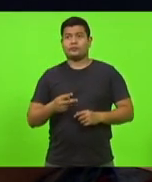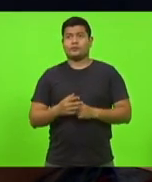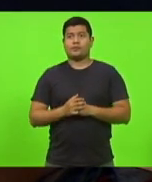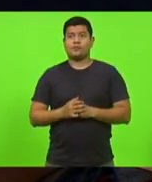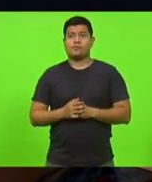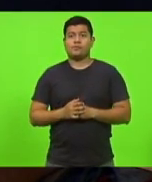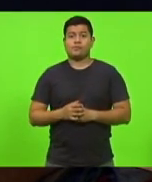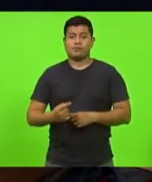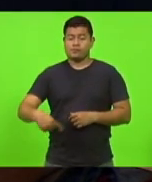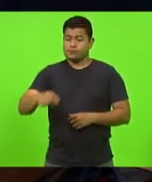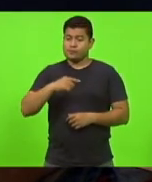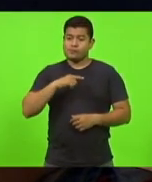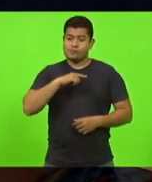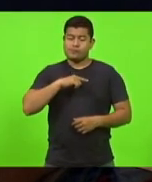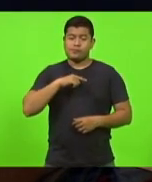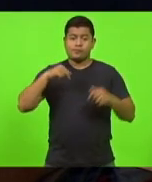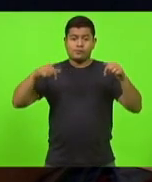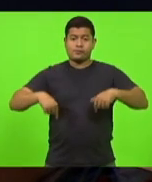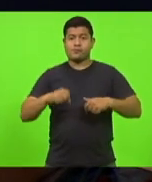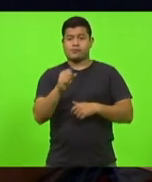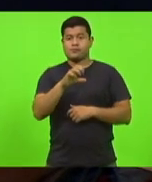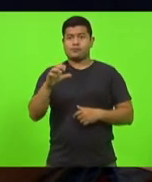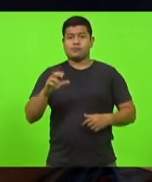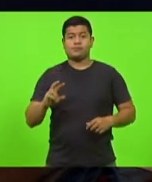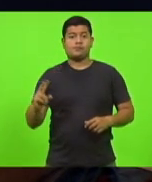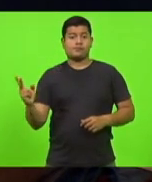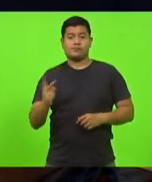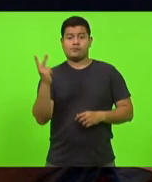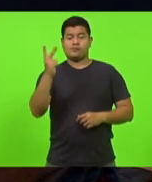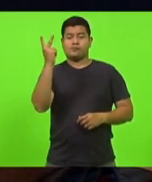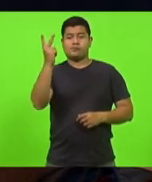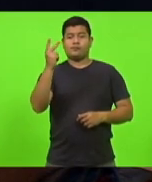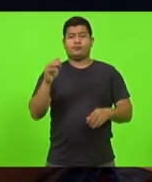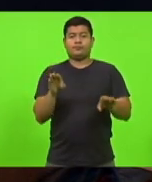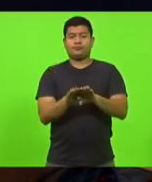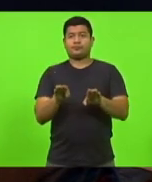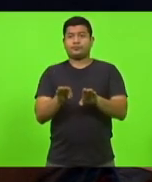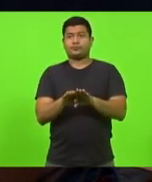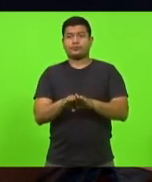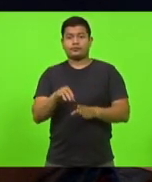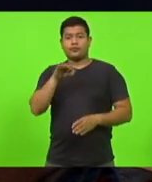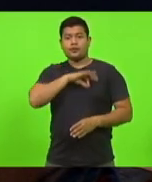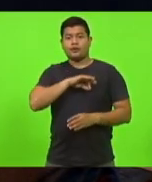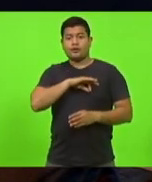Nós temos em Santa Catarina a valorização também da remuneração mínima.